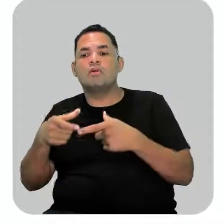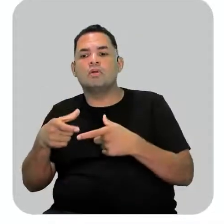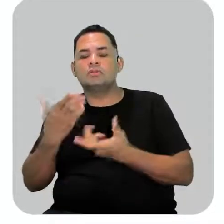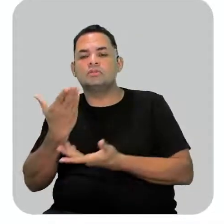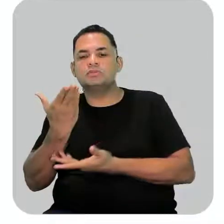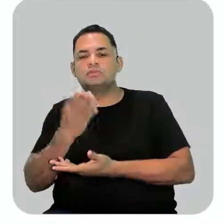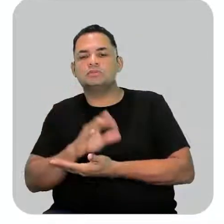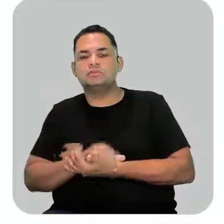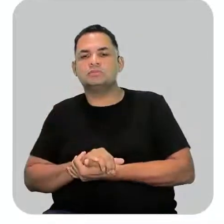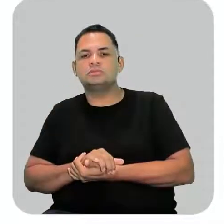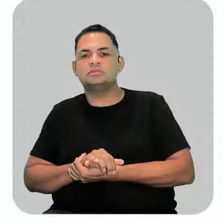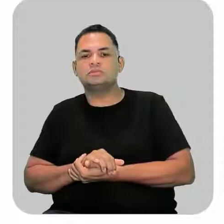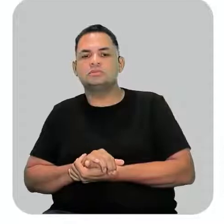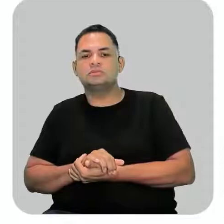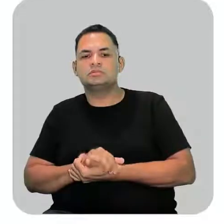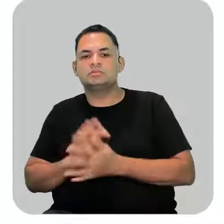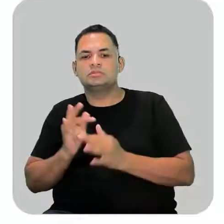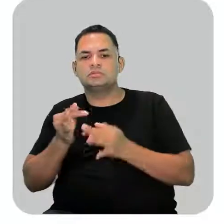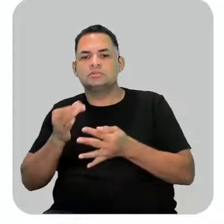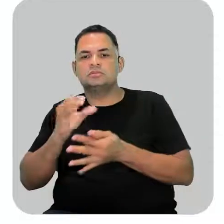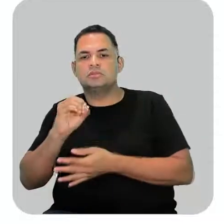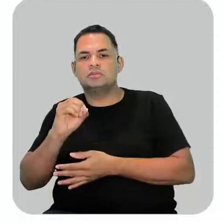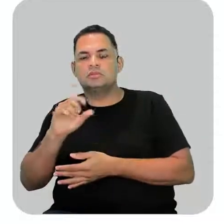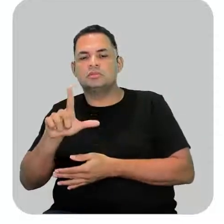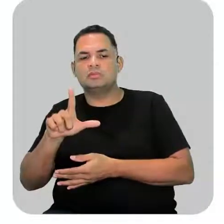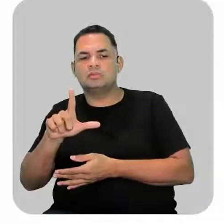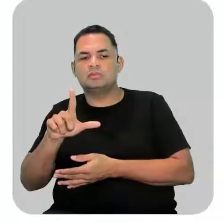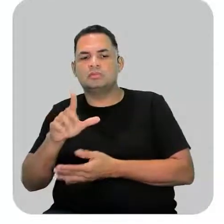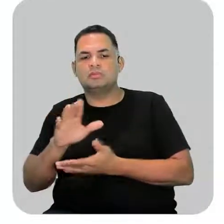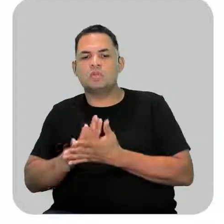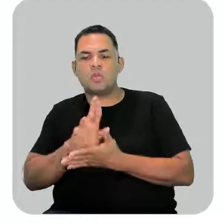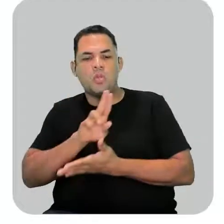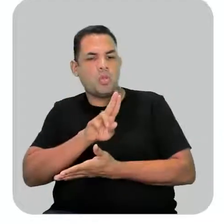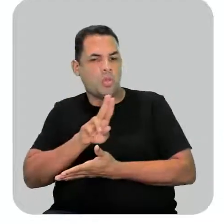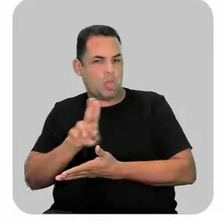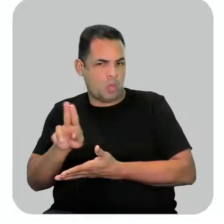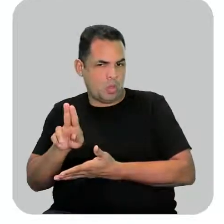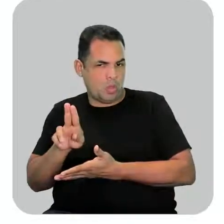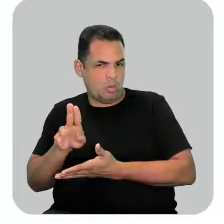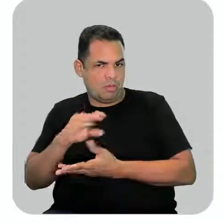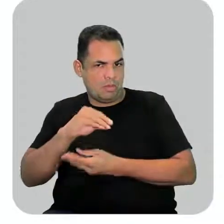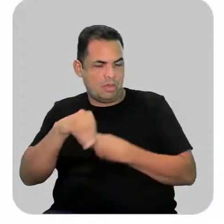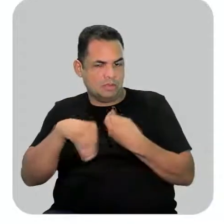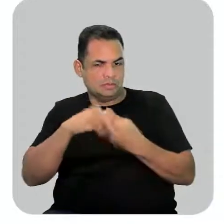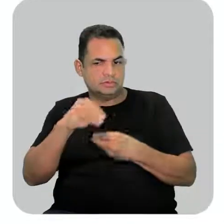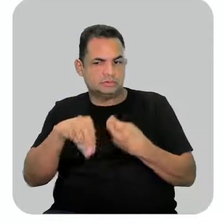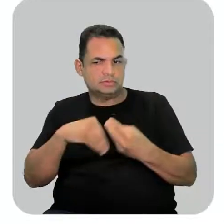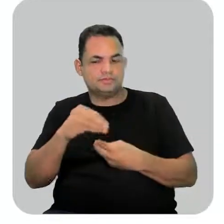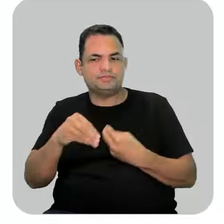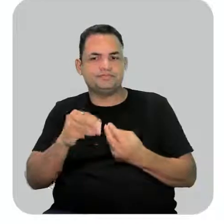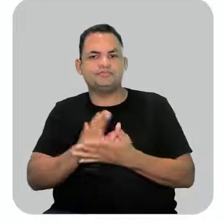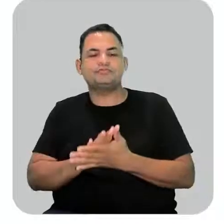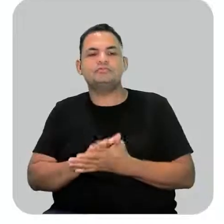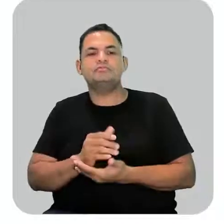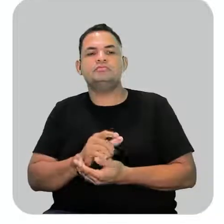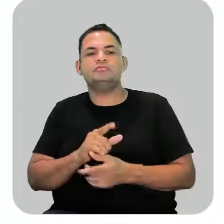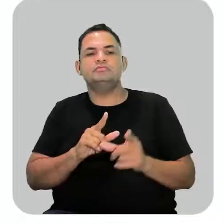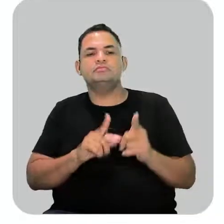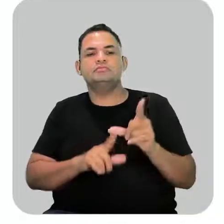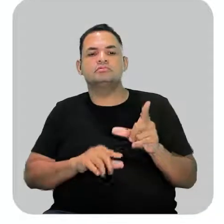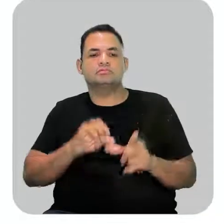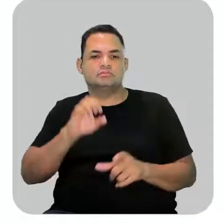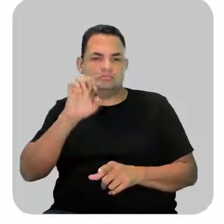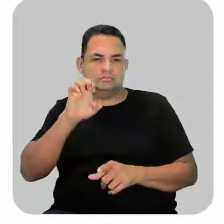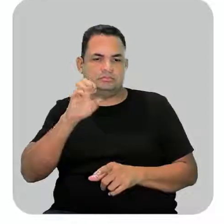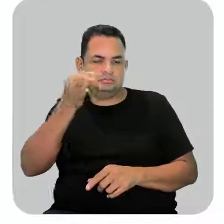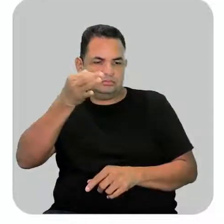coloco o 2 e a terminação ol. E eu dei um nome para o meu composto. Alternativa correta?